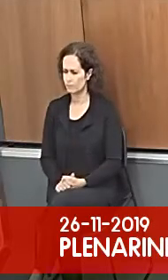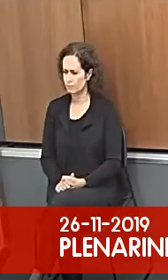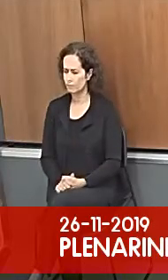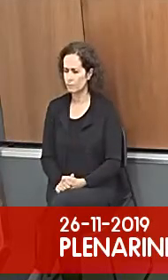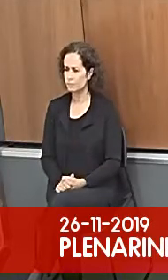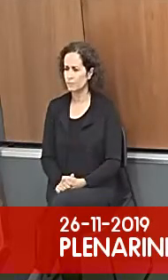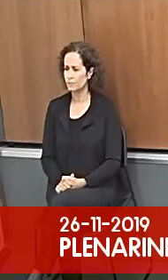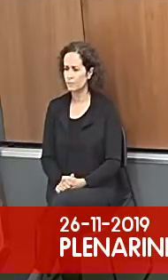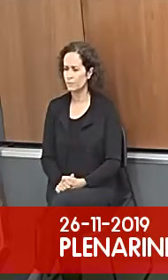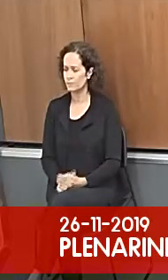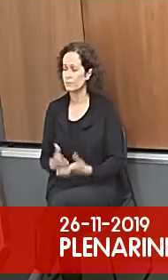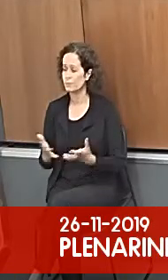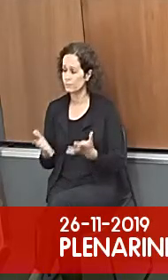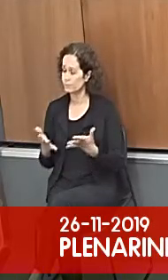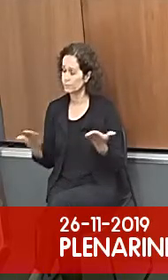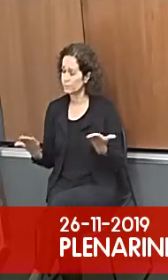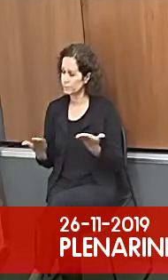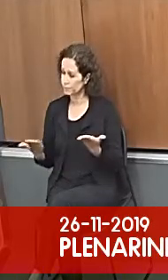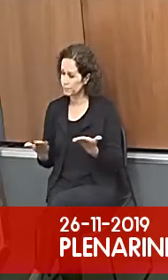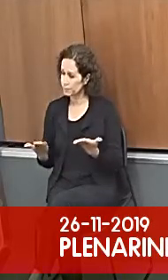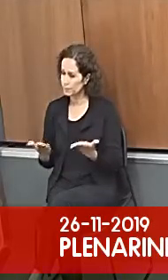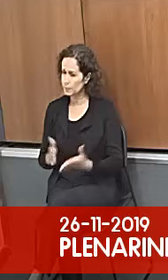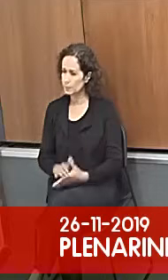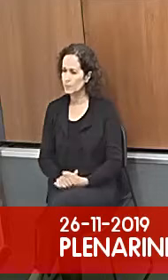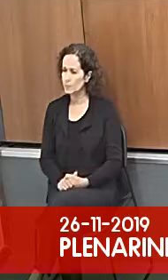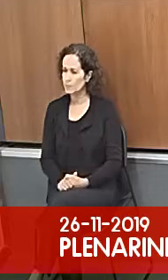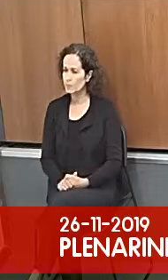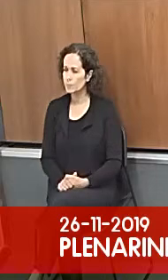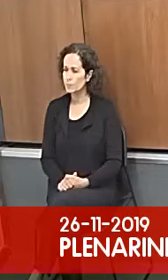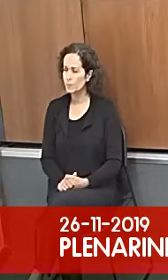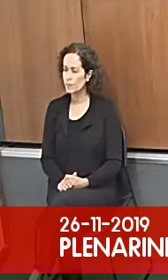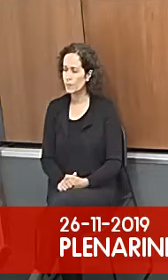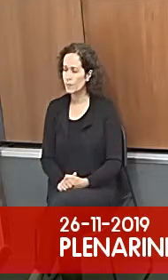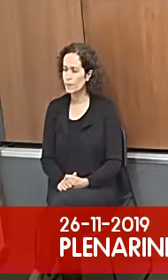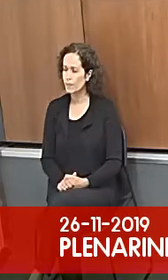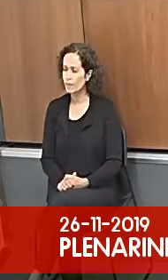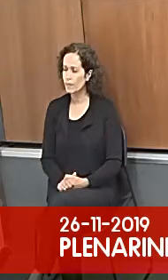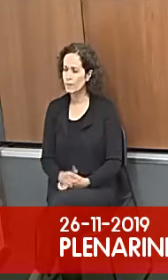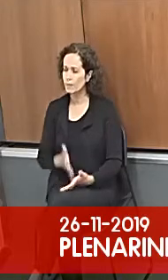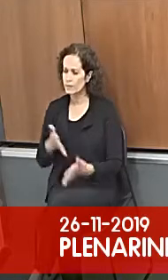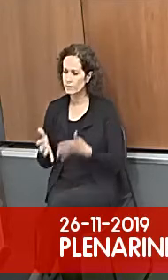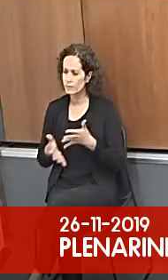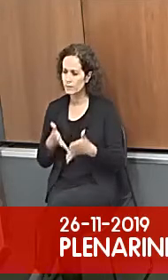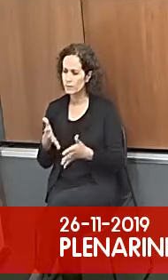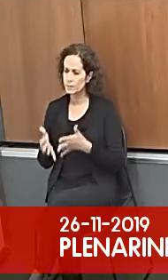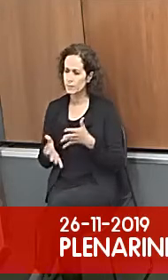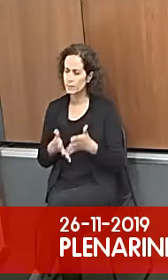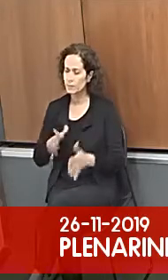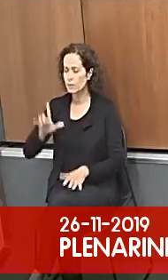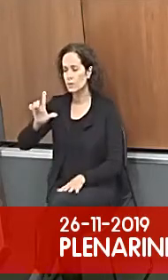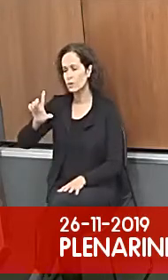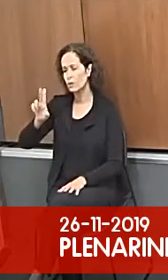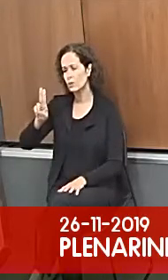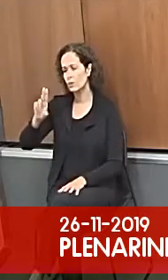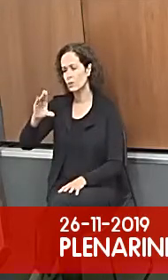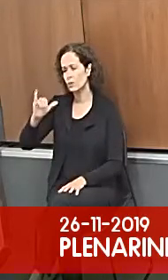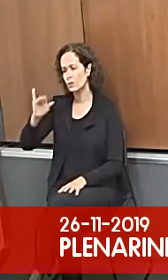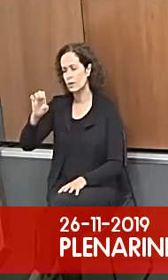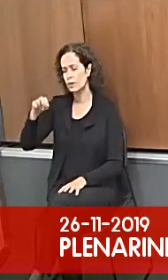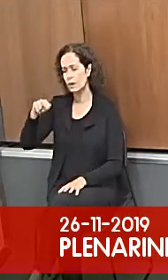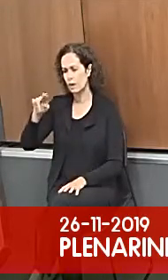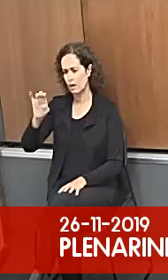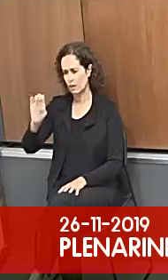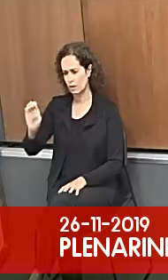Eu gostaria agora de dar a palavra para a Luciene José de